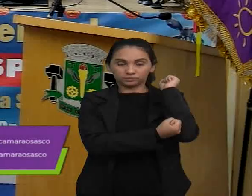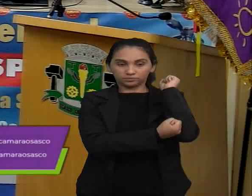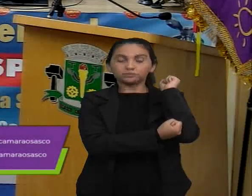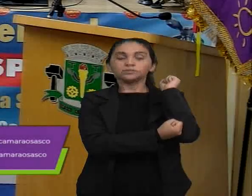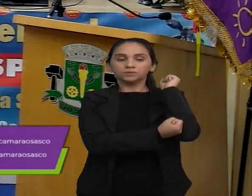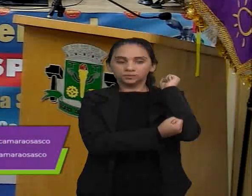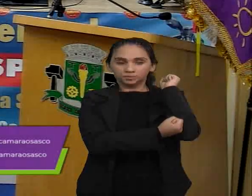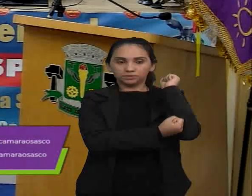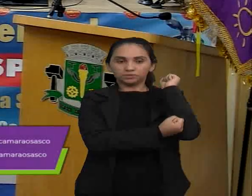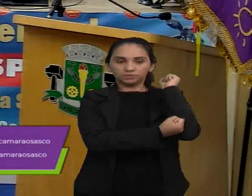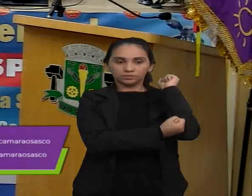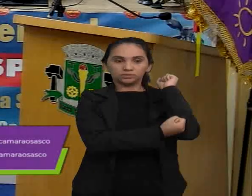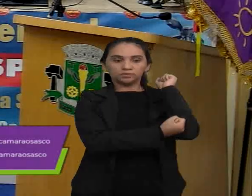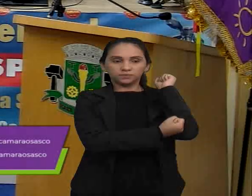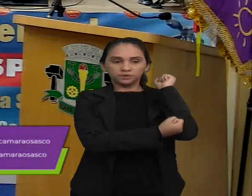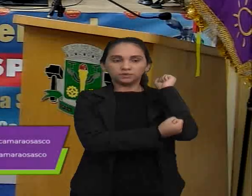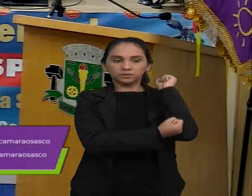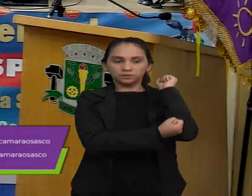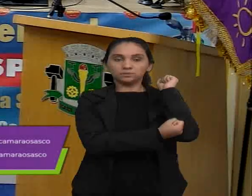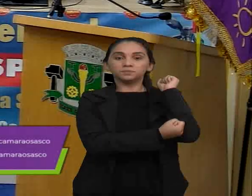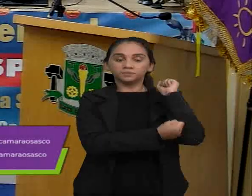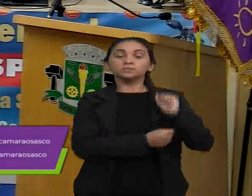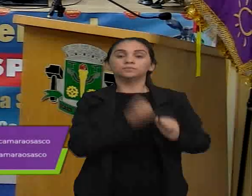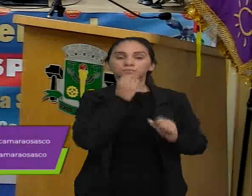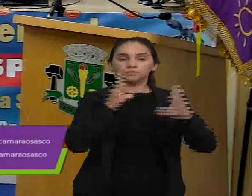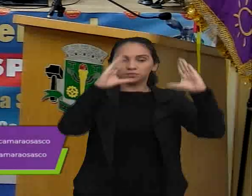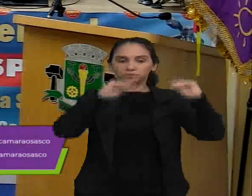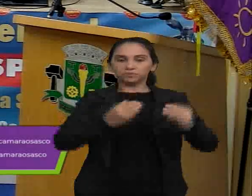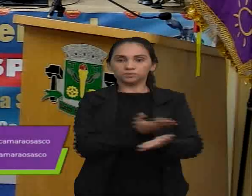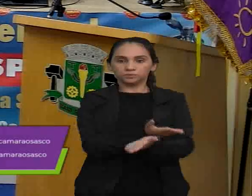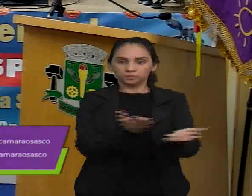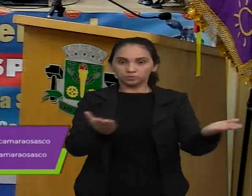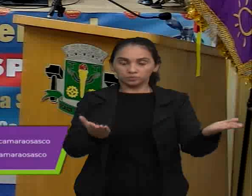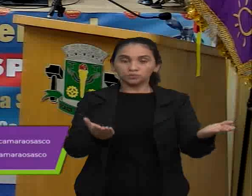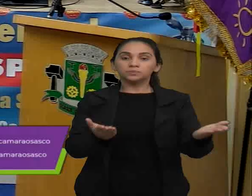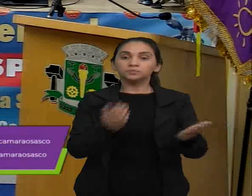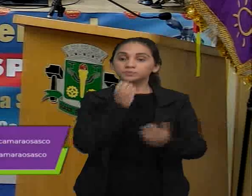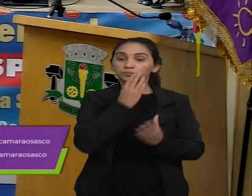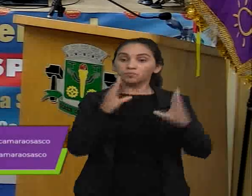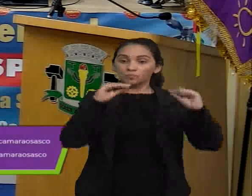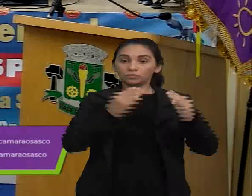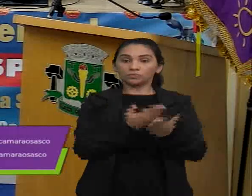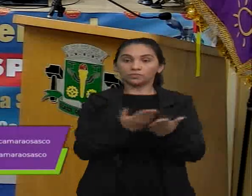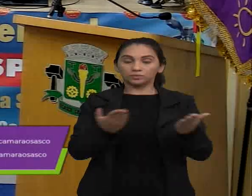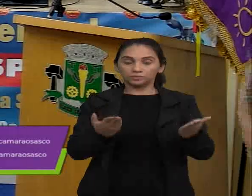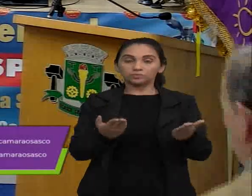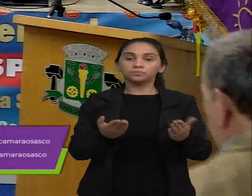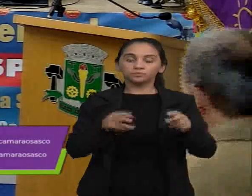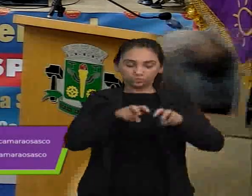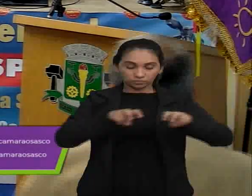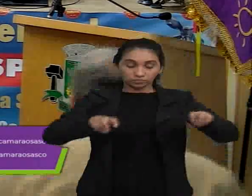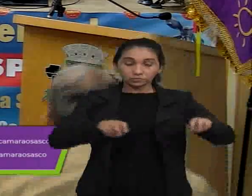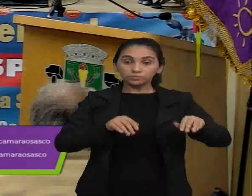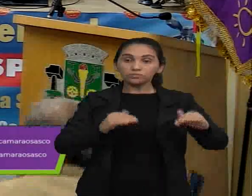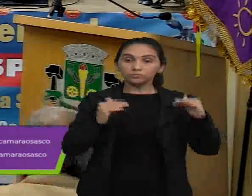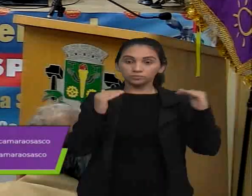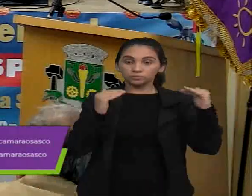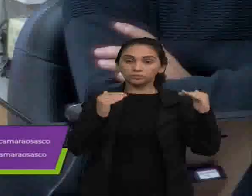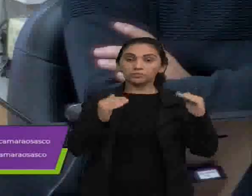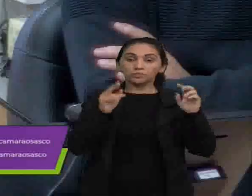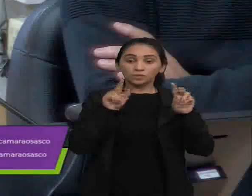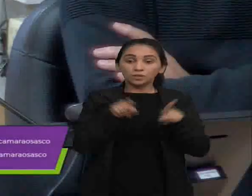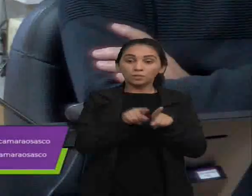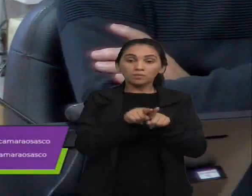Boa noite a todas e todos, senhora presidenta, senhor secretário, a todos que compõem a mesa, todos que estão nos